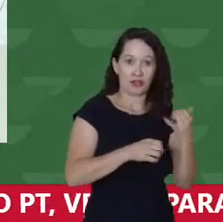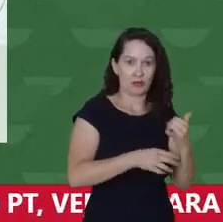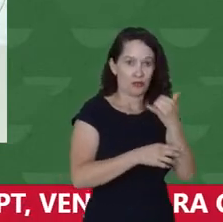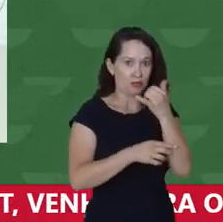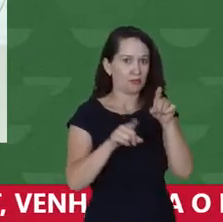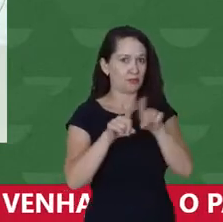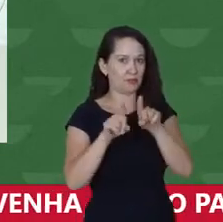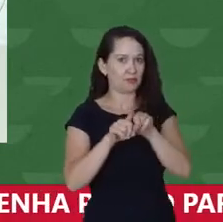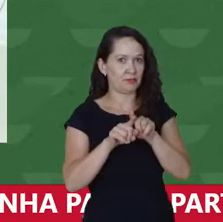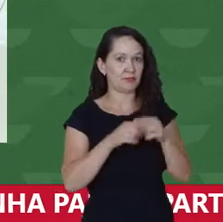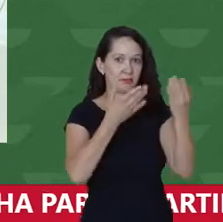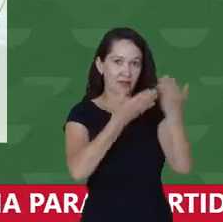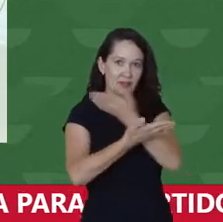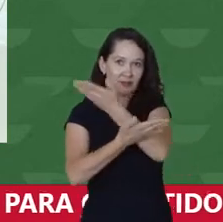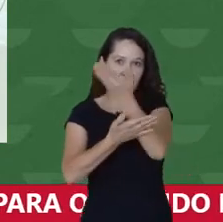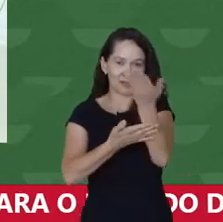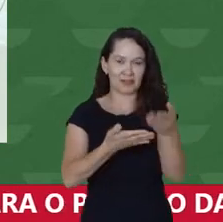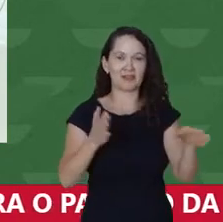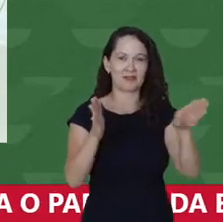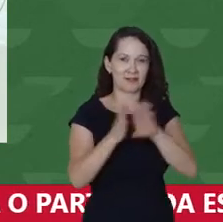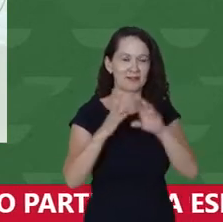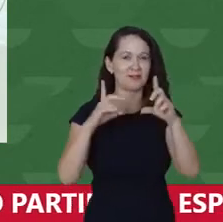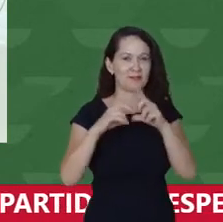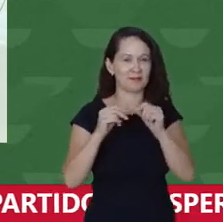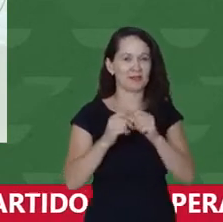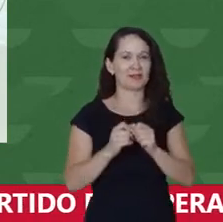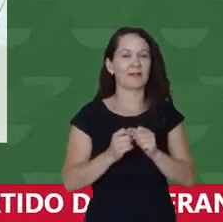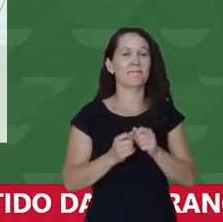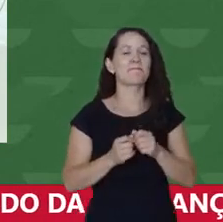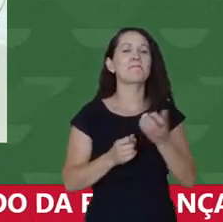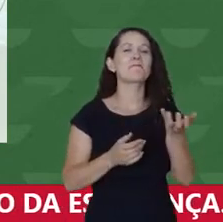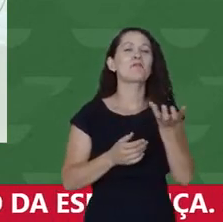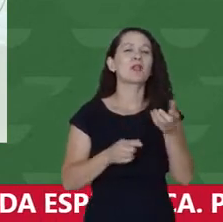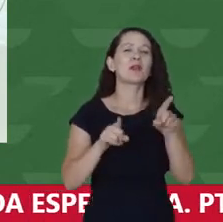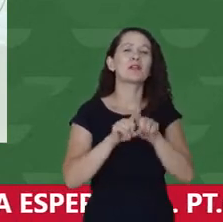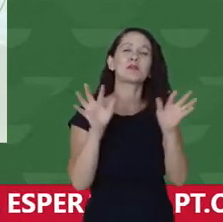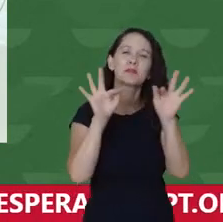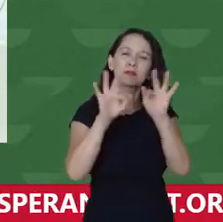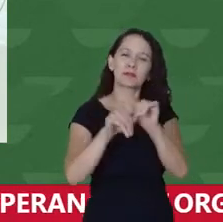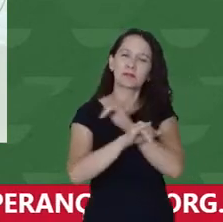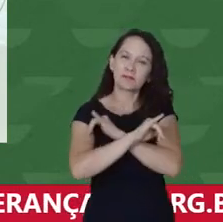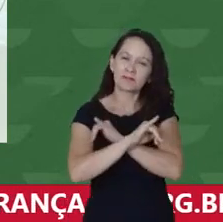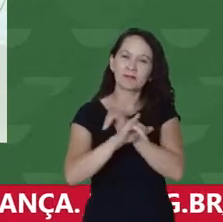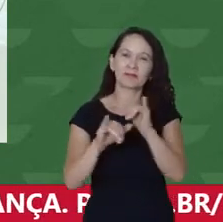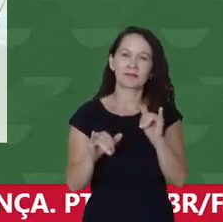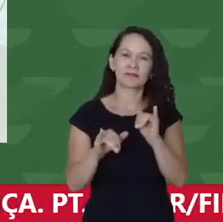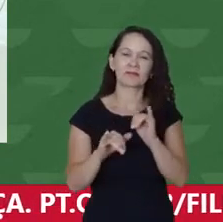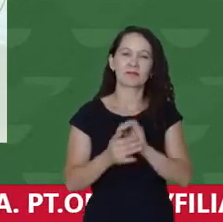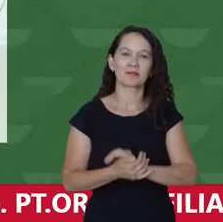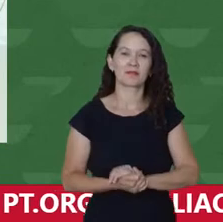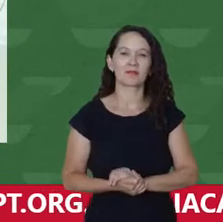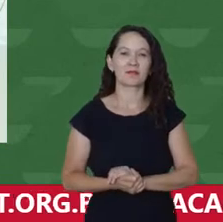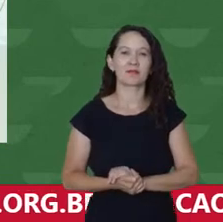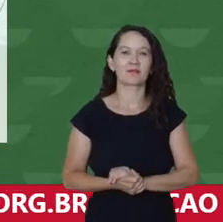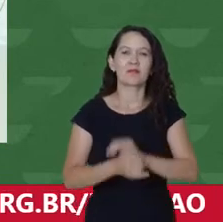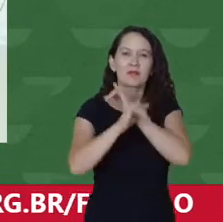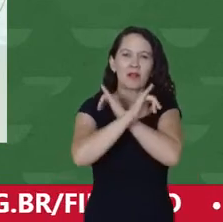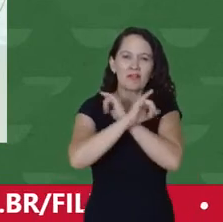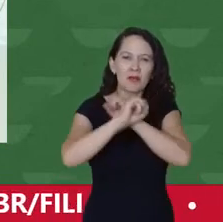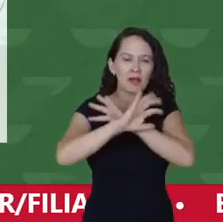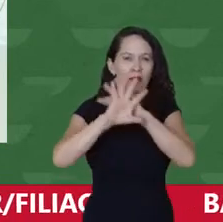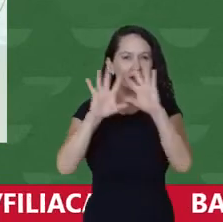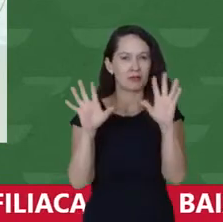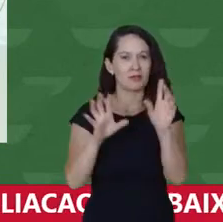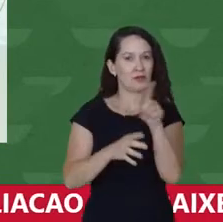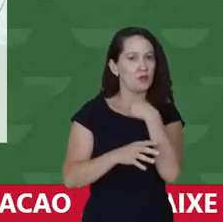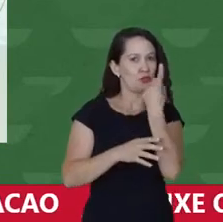também, viu, gente? Vamos receber vocês que estão vindo. E aí, o que eu quero realmente encerrar dizendo, reafirmar aqui